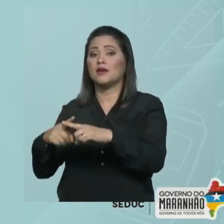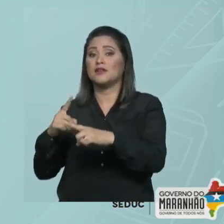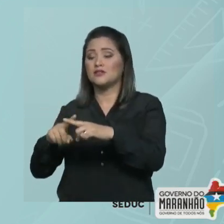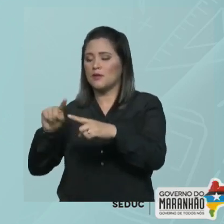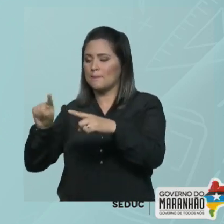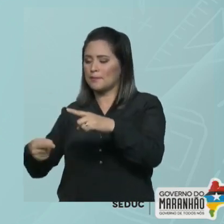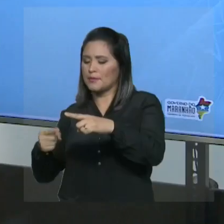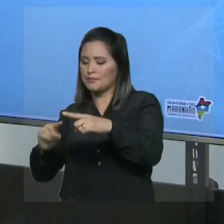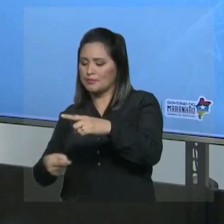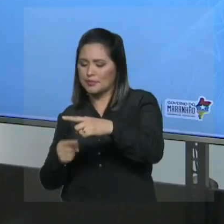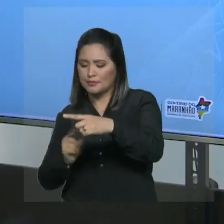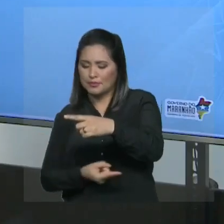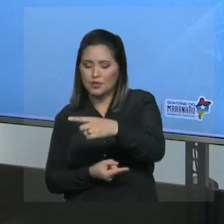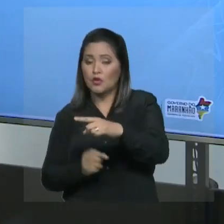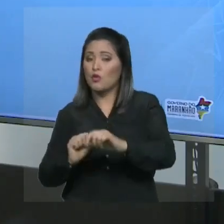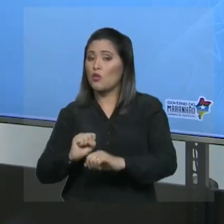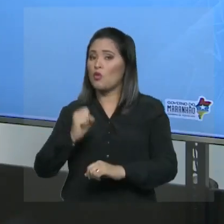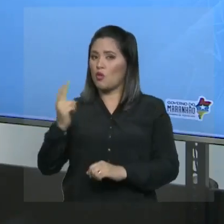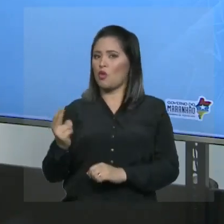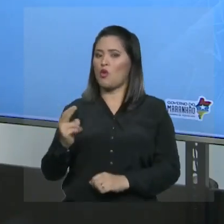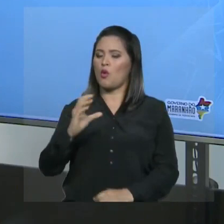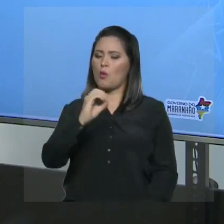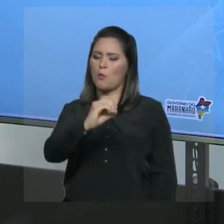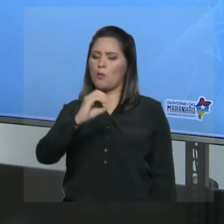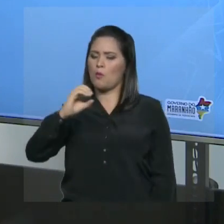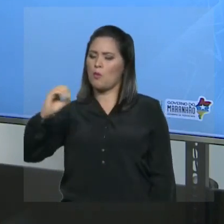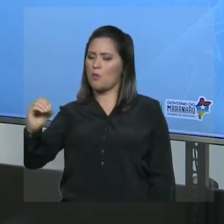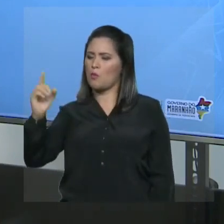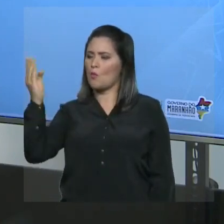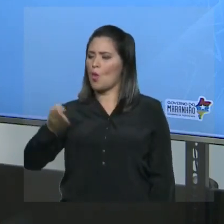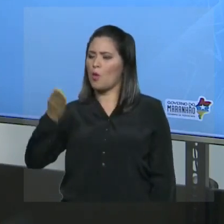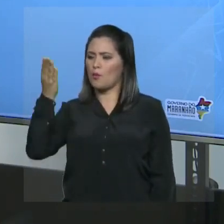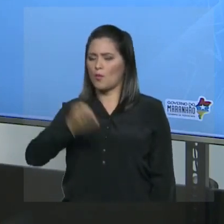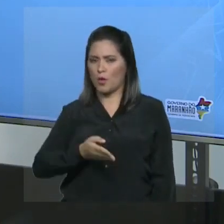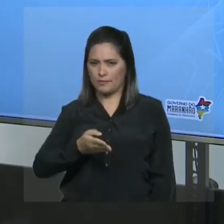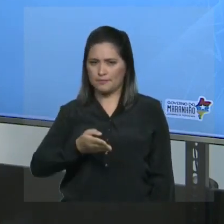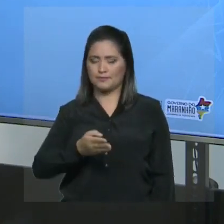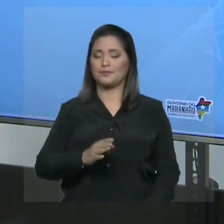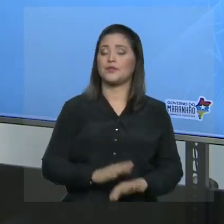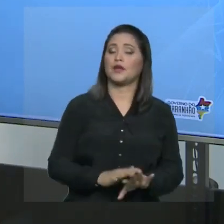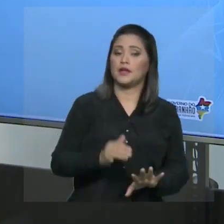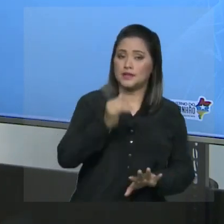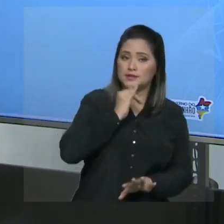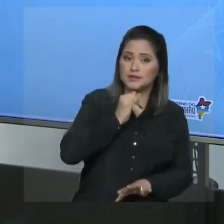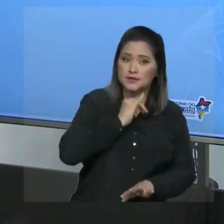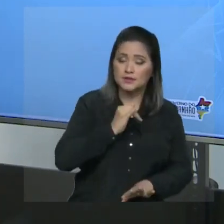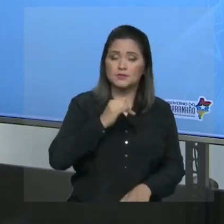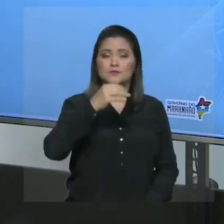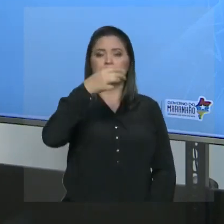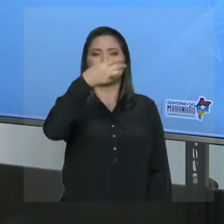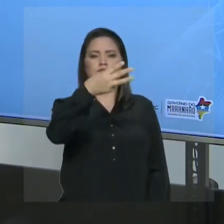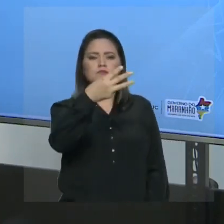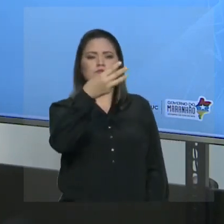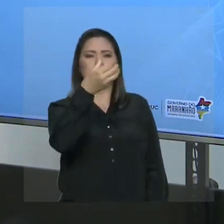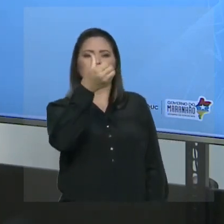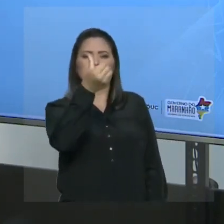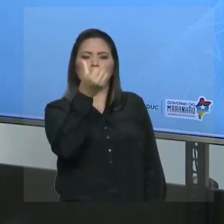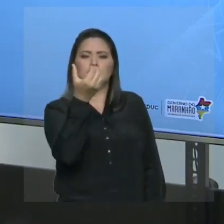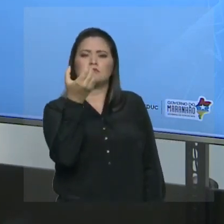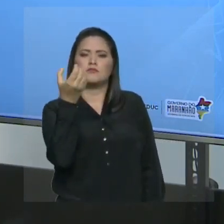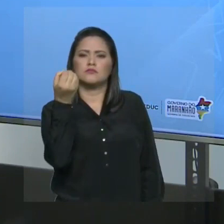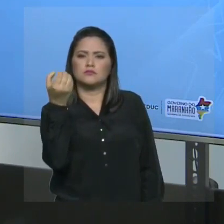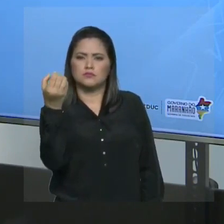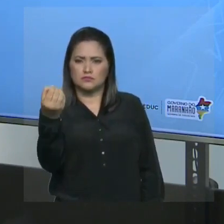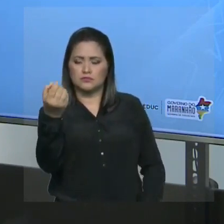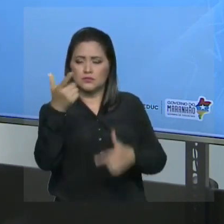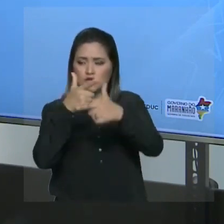Por exemplo, 3.600, eu tenho dois zeros. 1.000, ou melhor, 100, eu tenho dois zeros no final. E aí